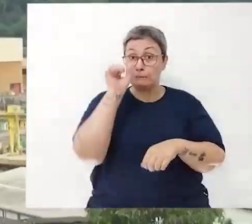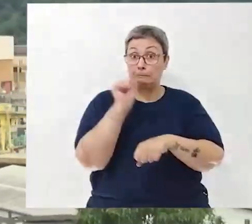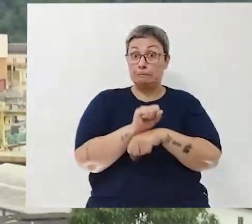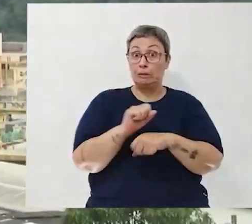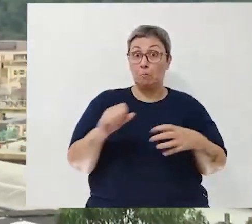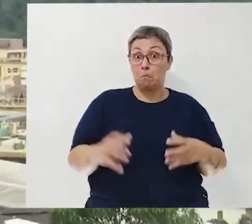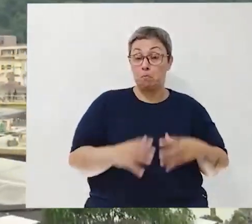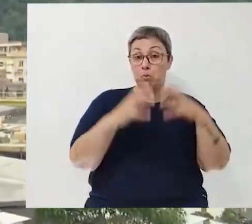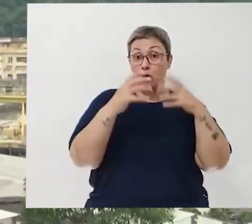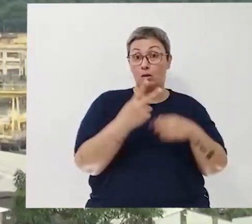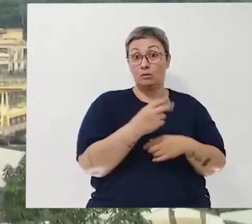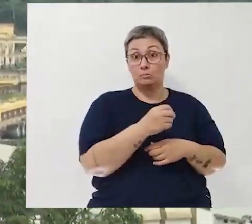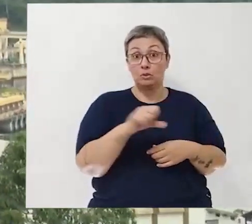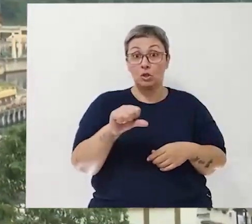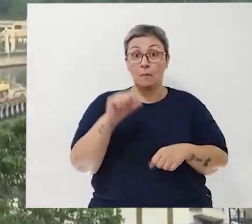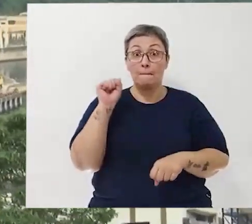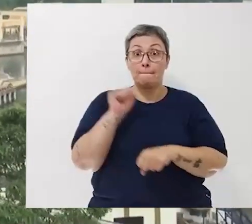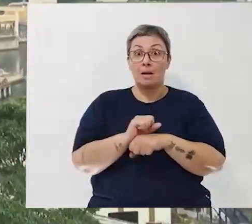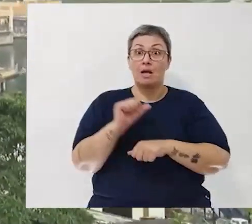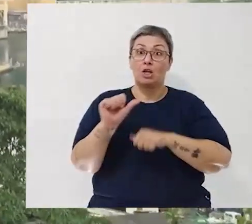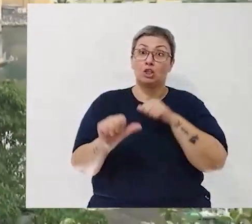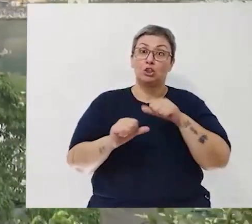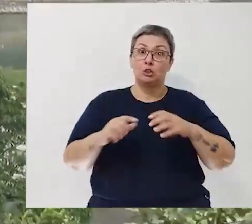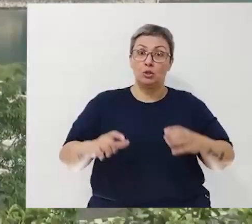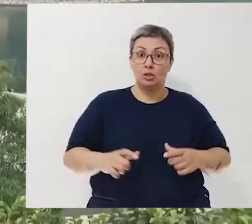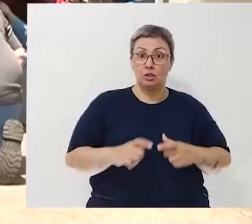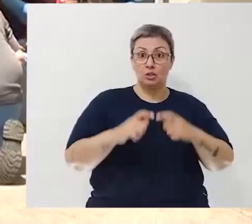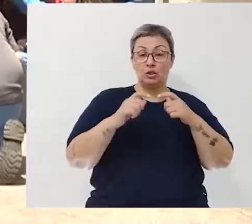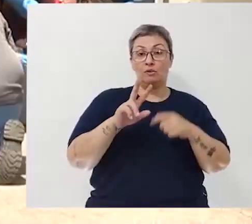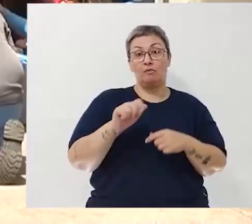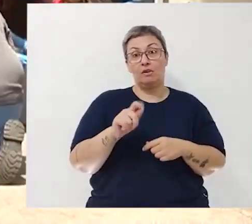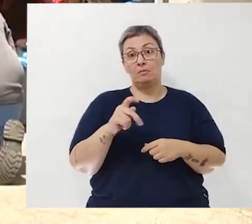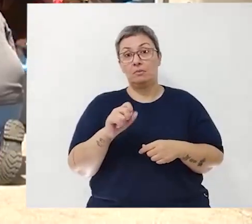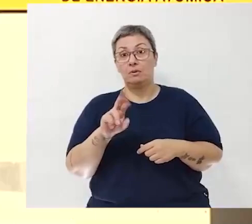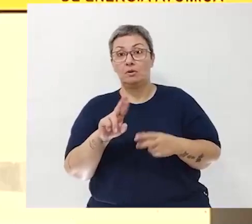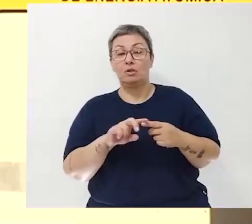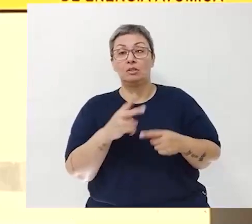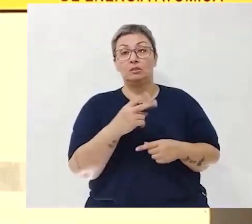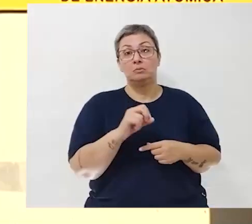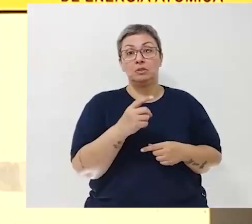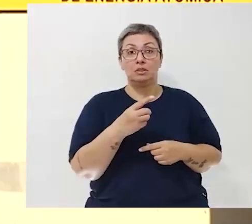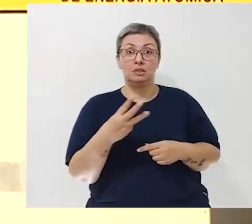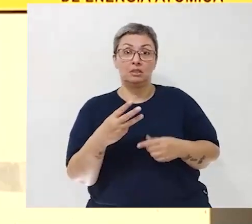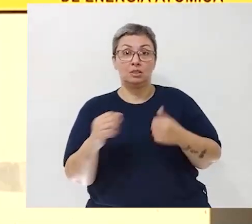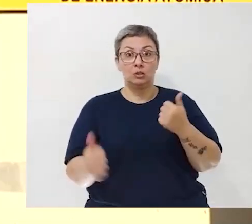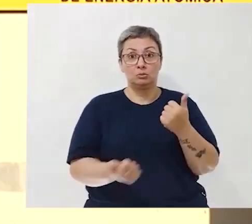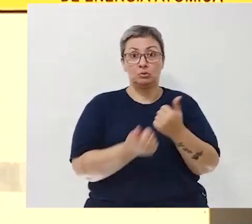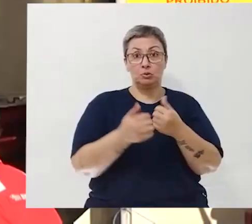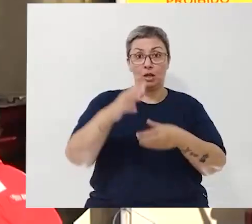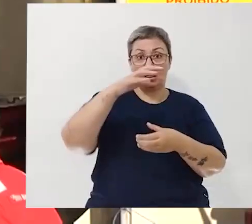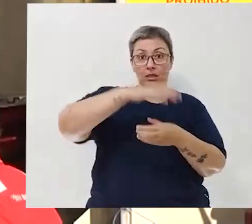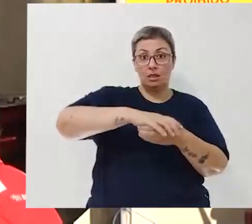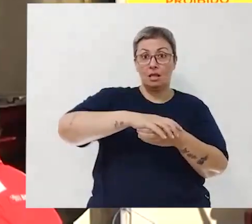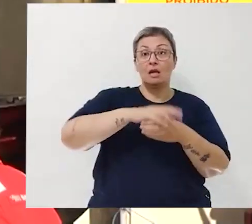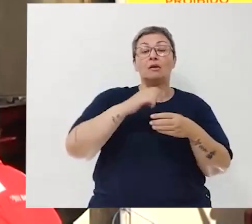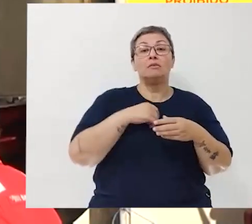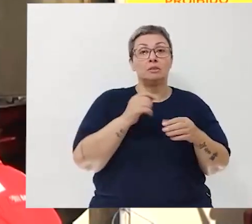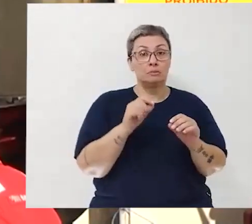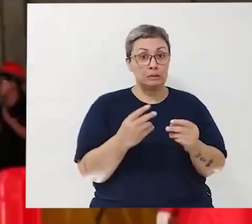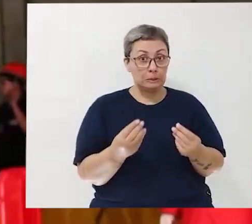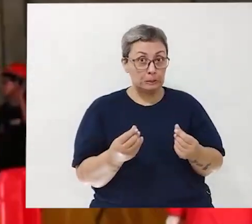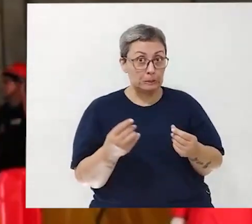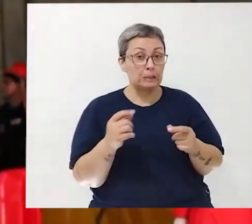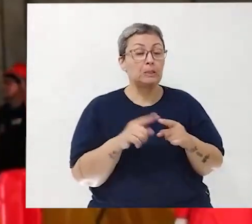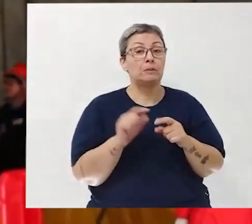usina. Em 2009, a usina parou para a troca dos geradores de vapor e, em 2013, para substituir a tampa do reator. Foi um processo